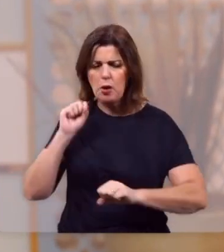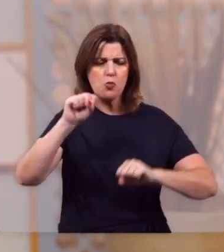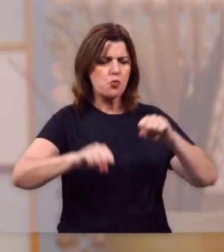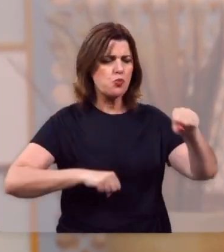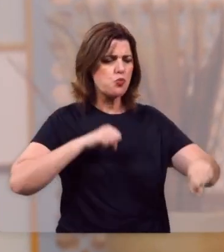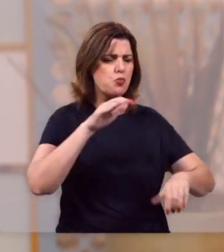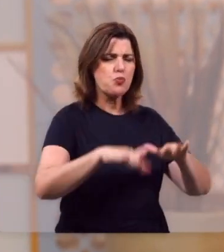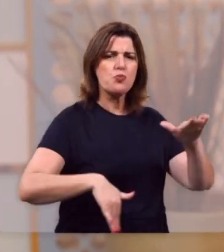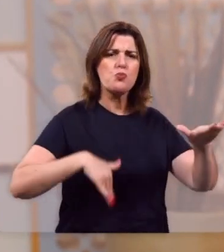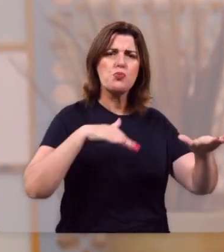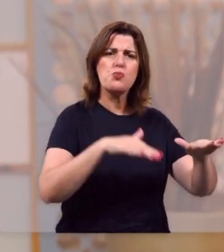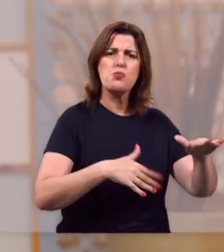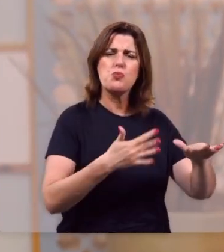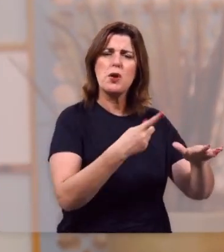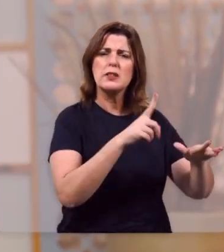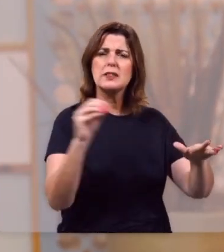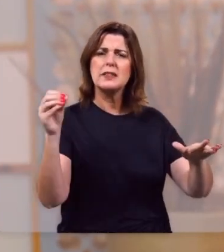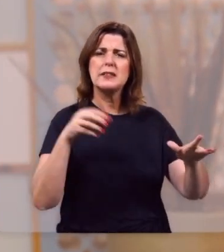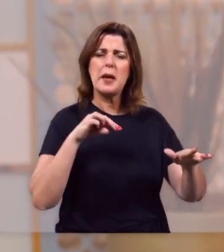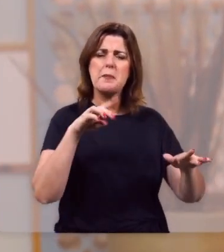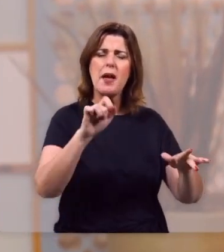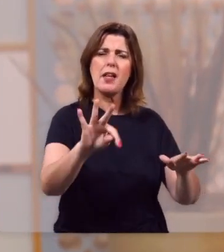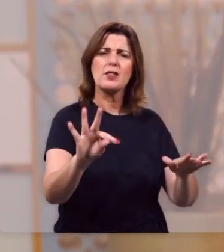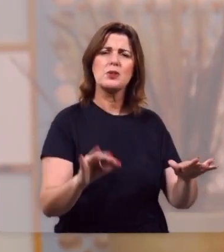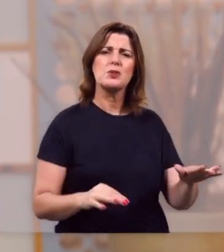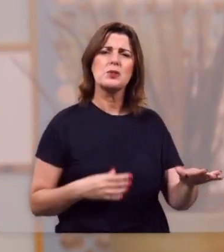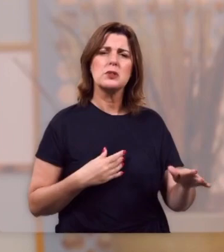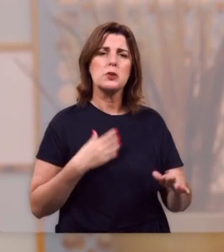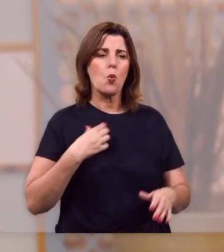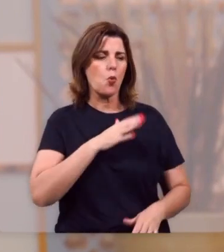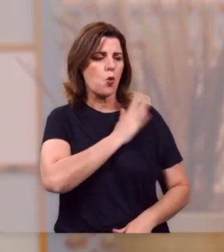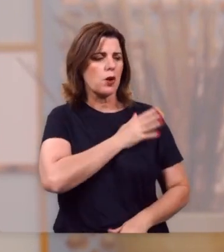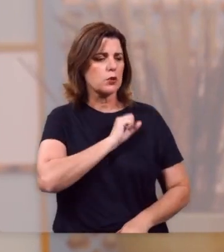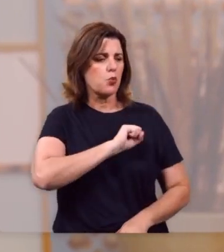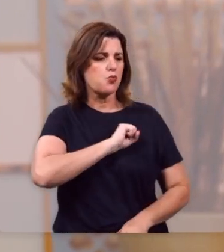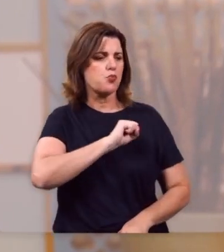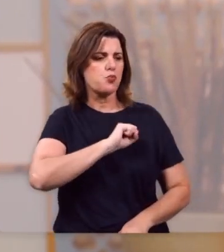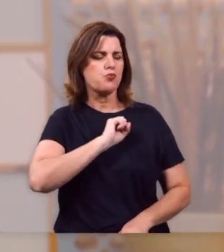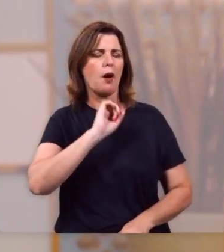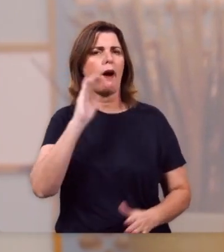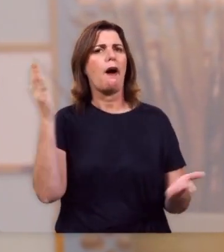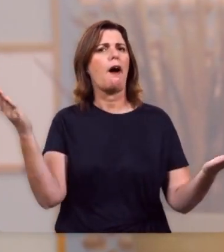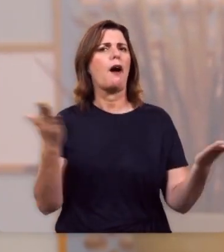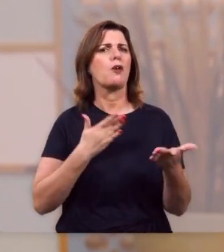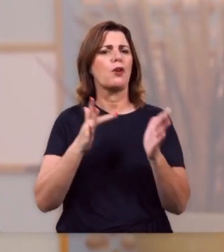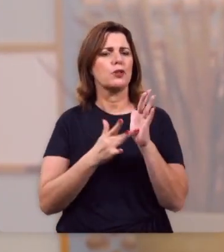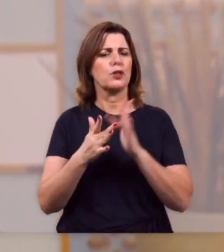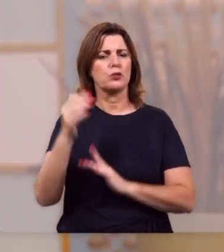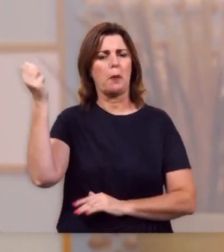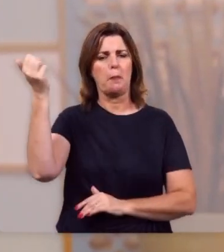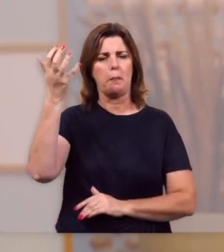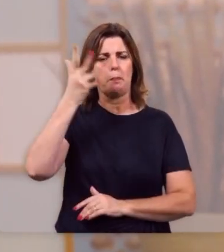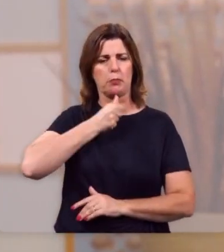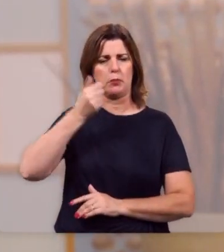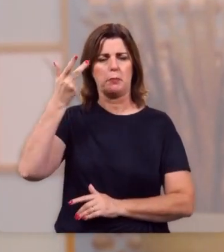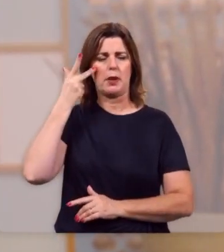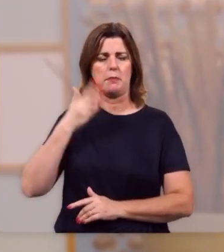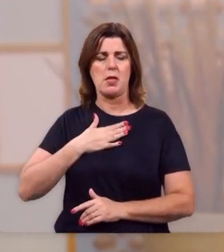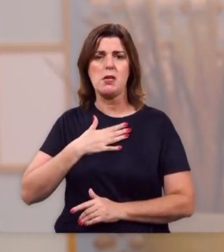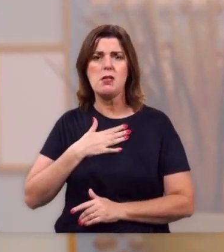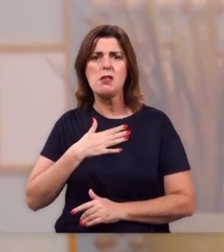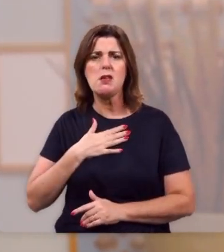100 metros, coração acelerado, talvez pensando, é agora que vai me confrontar, é agora que vai me